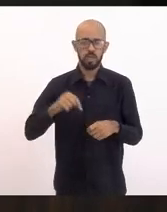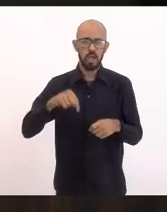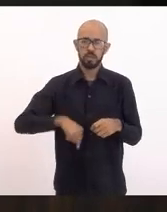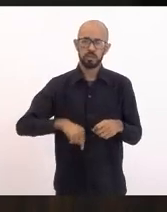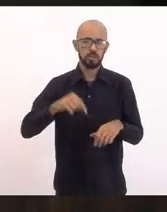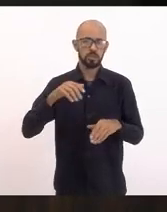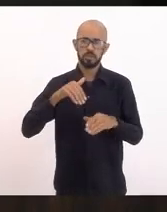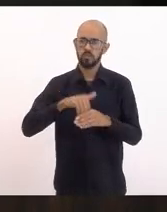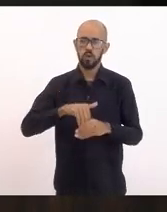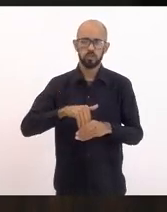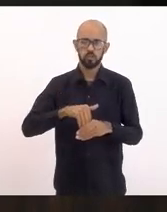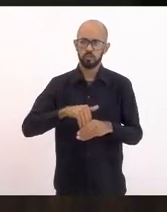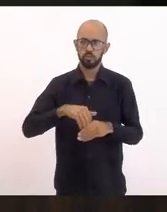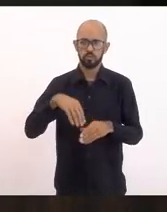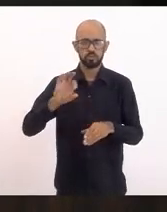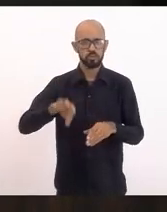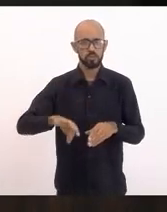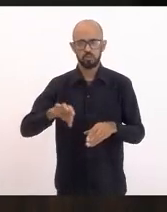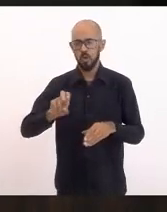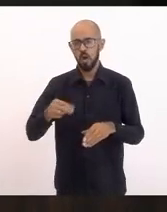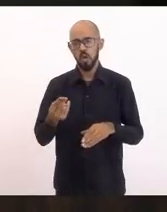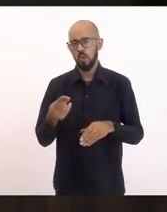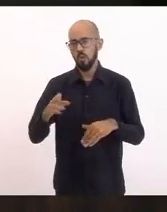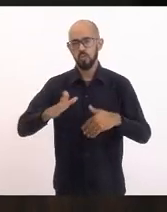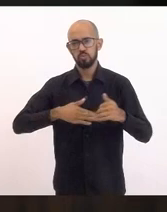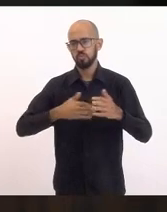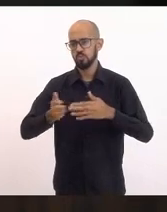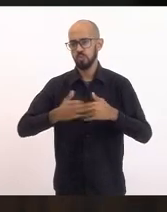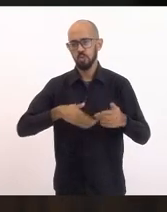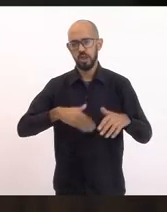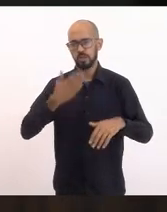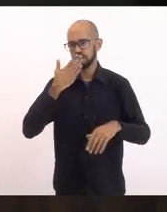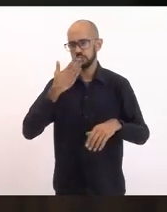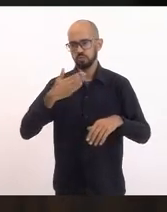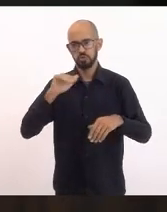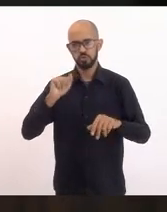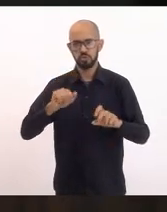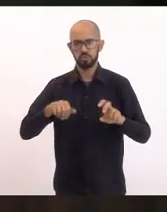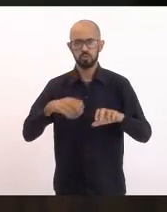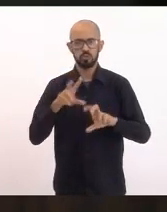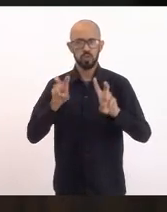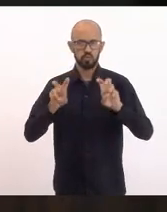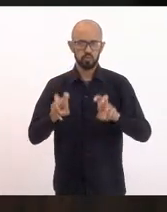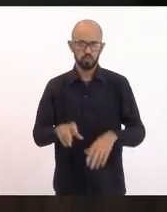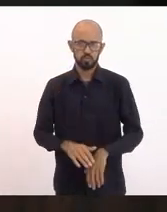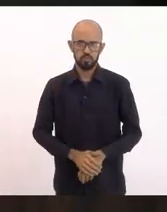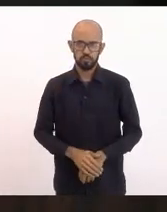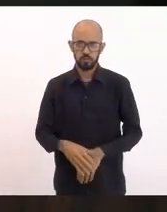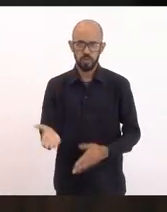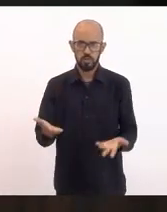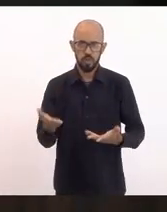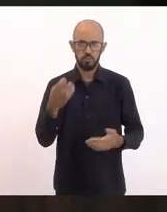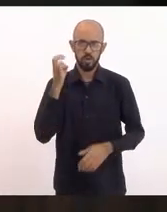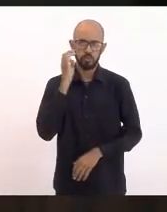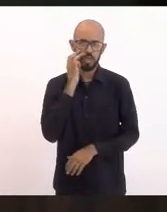de percentual ou de escalonamento, tá bom? Então, com a palavra, o deputado Valdeir Carneiro.